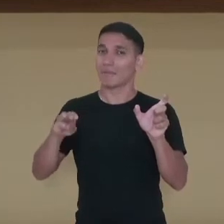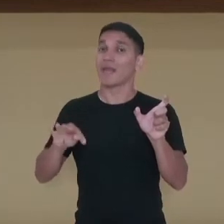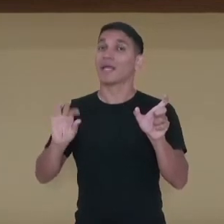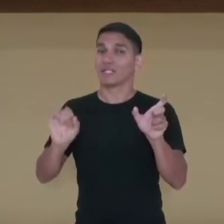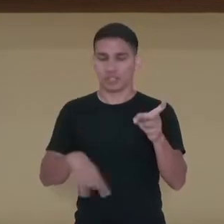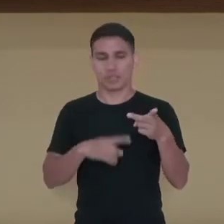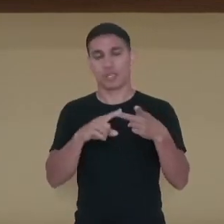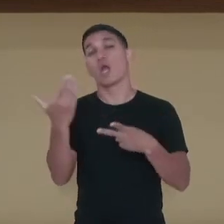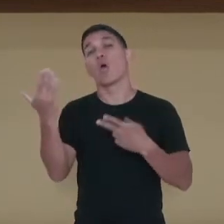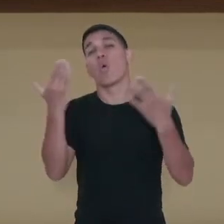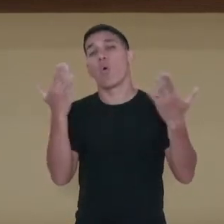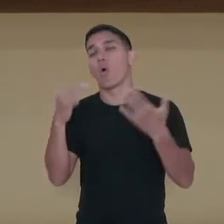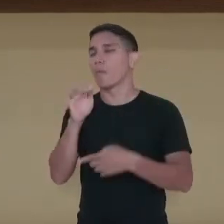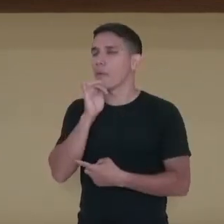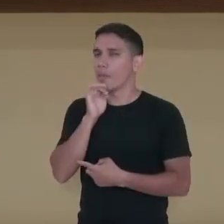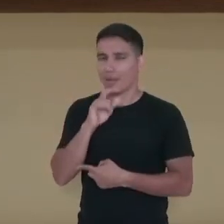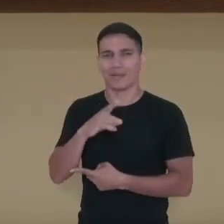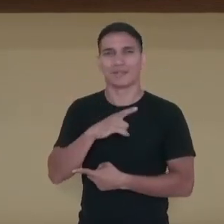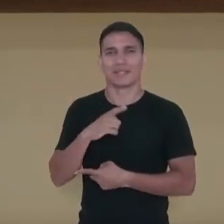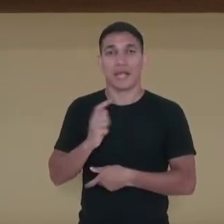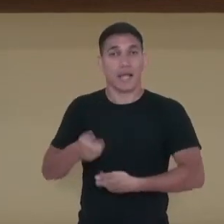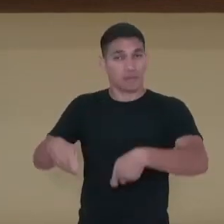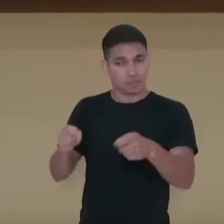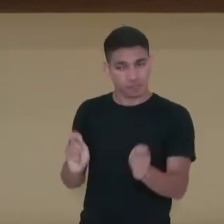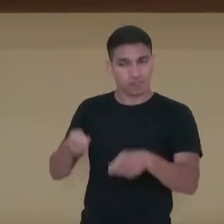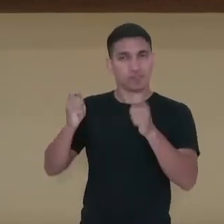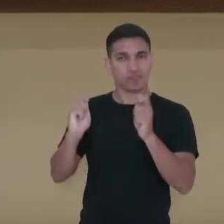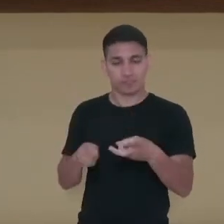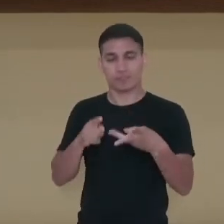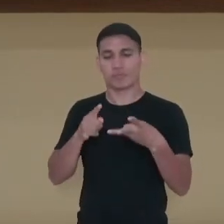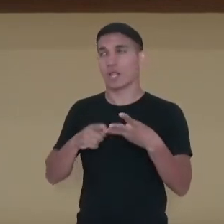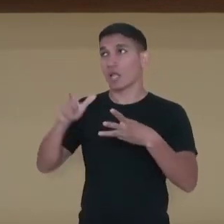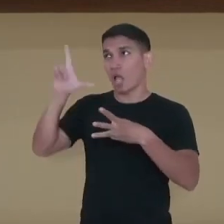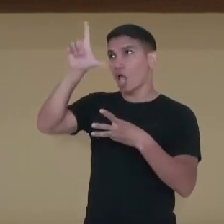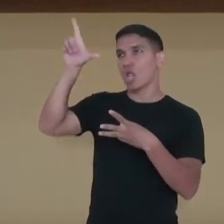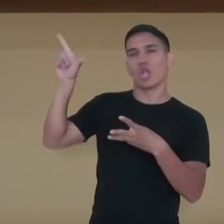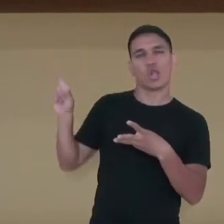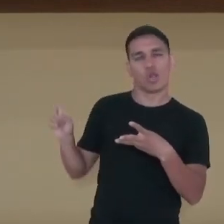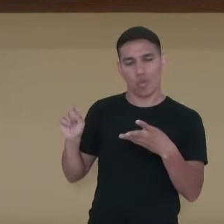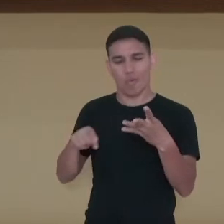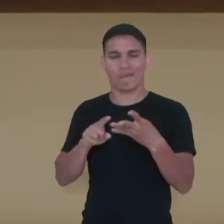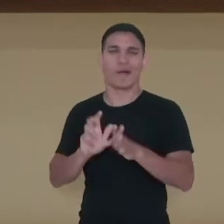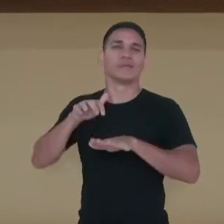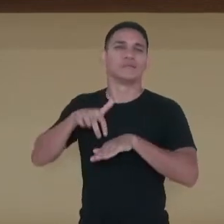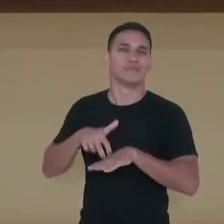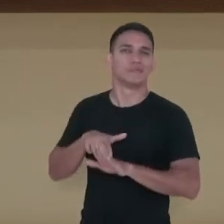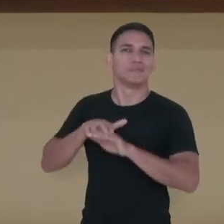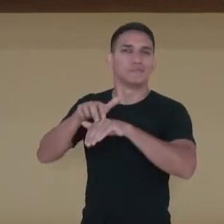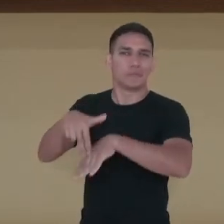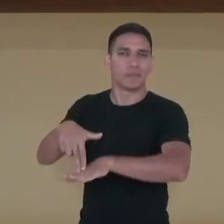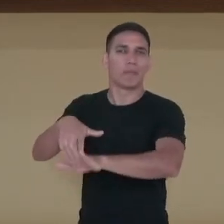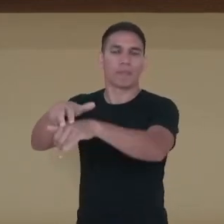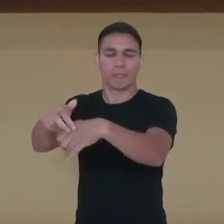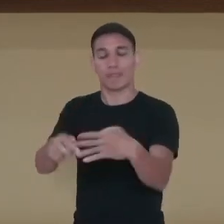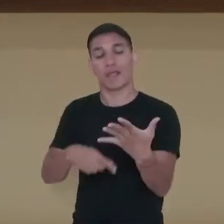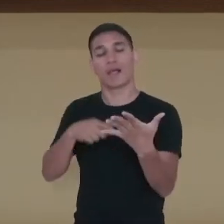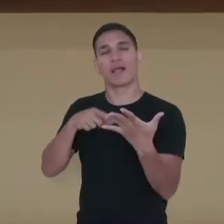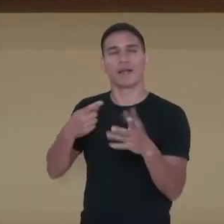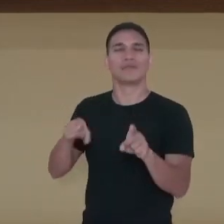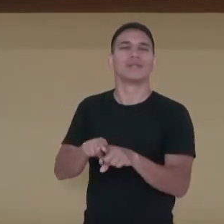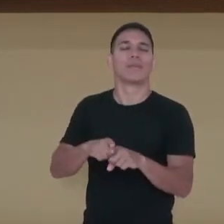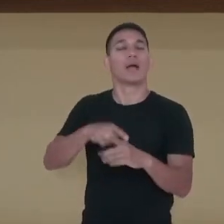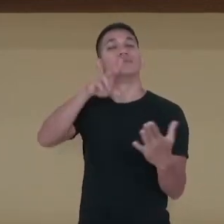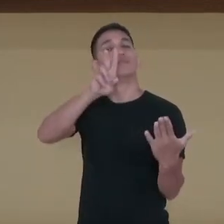comparação que ele faz com o trenó, o raio de lua, o tapete mágico, deslizar.